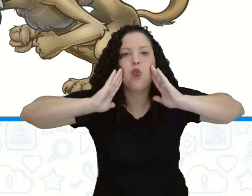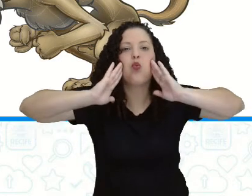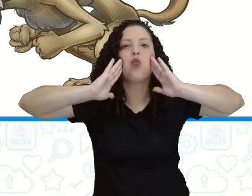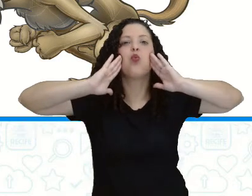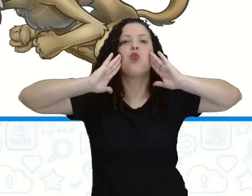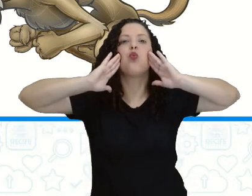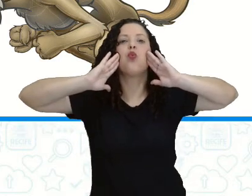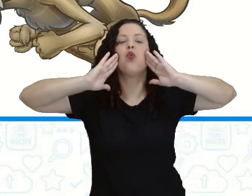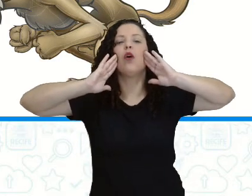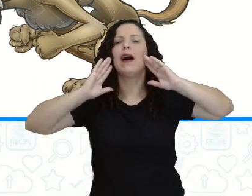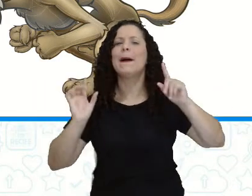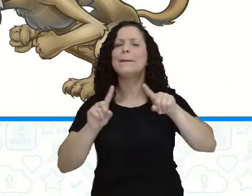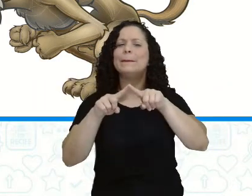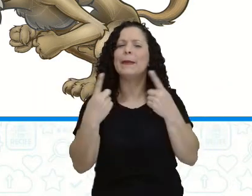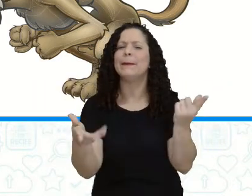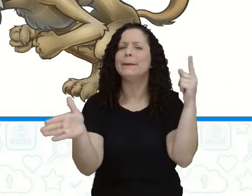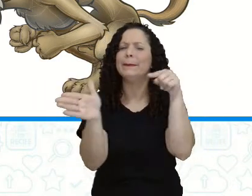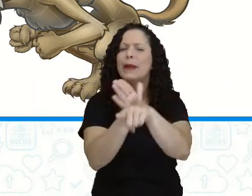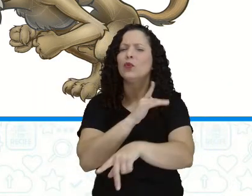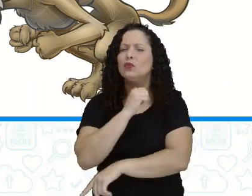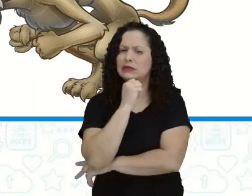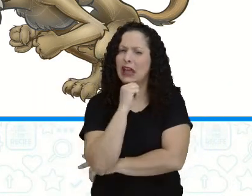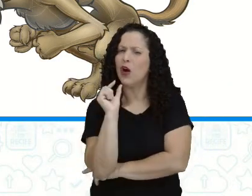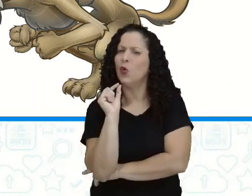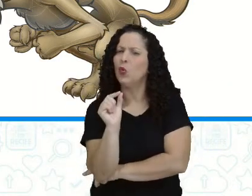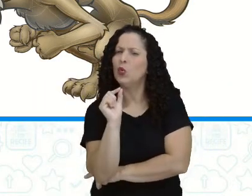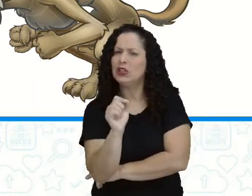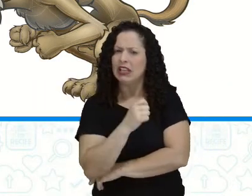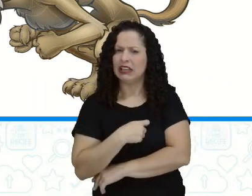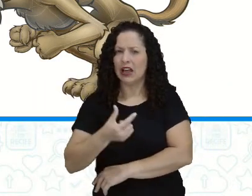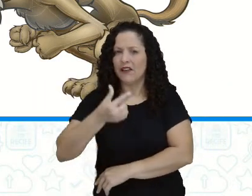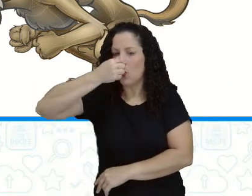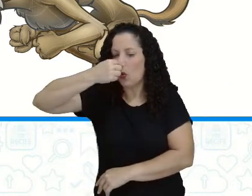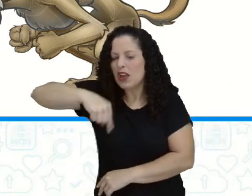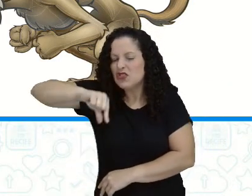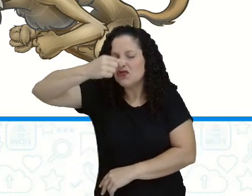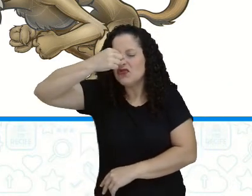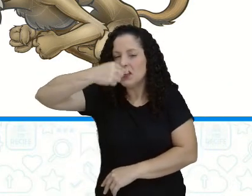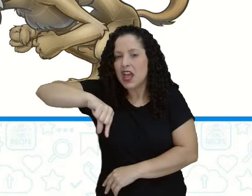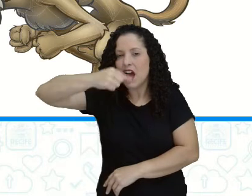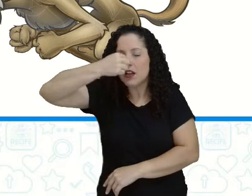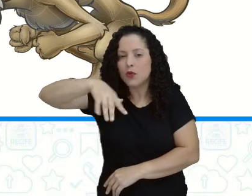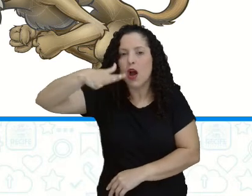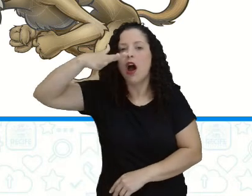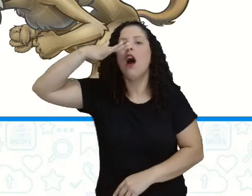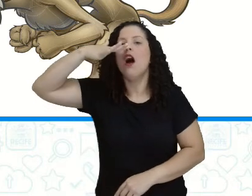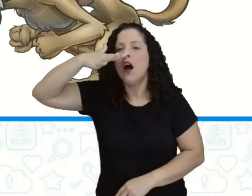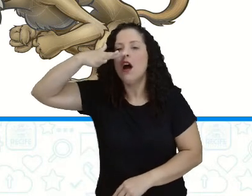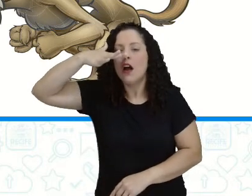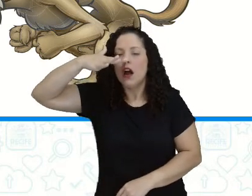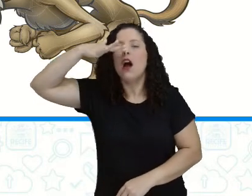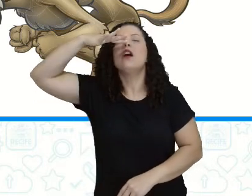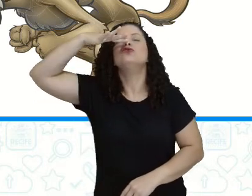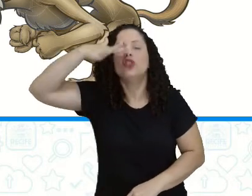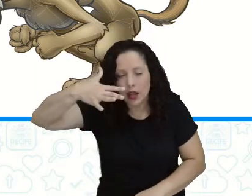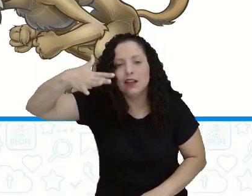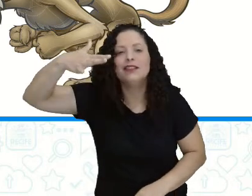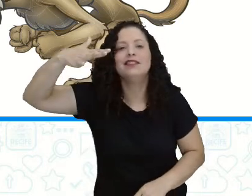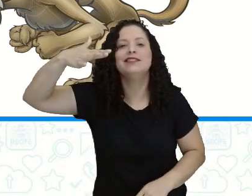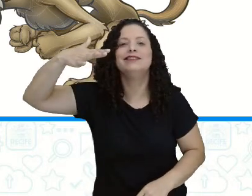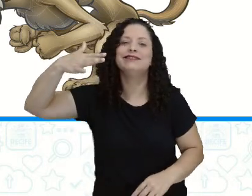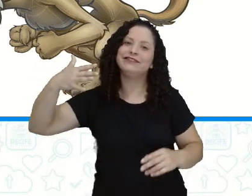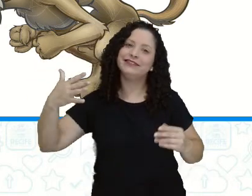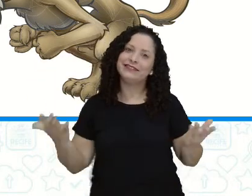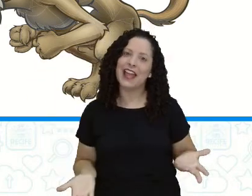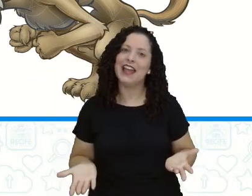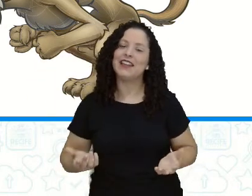foi espirro? O lobo conta que ele estava com um resfriado enorme. E ele diz assim, ó, no tempo